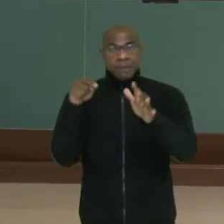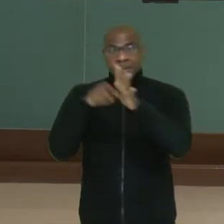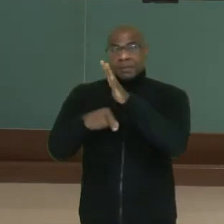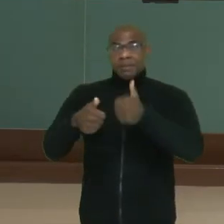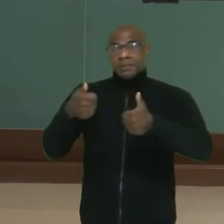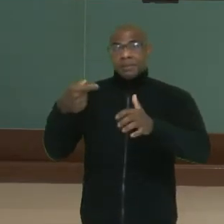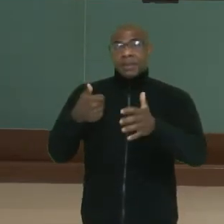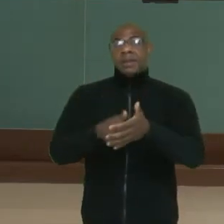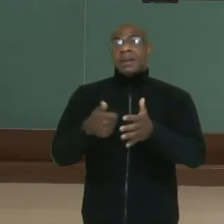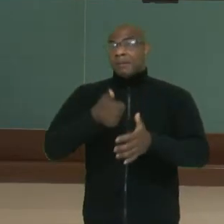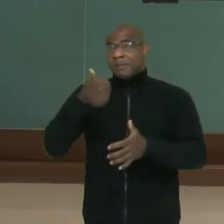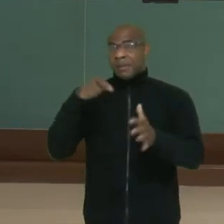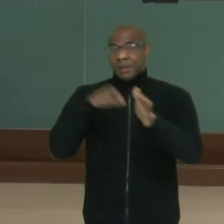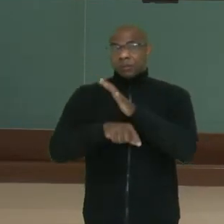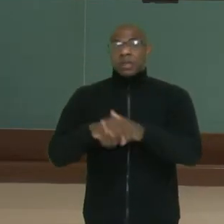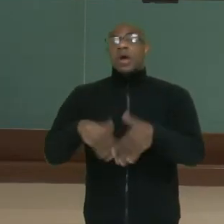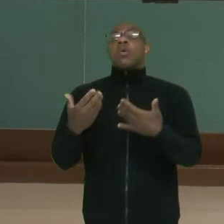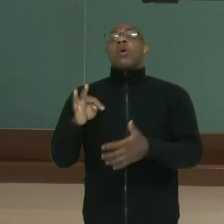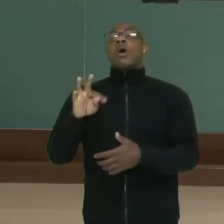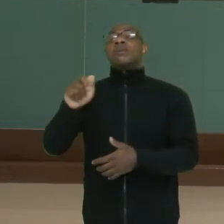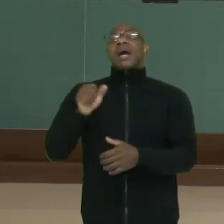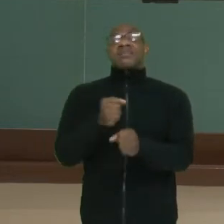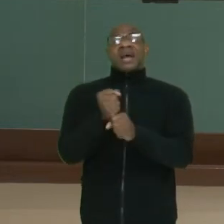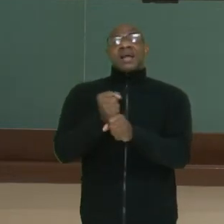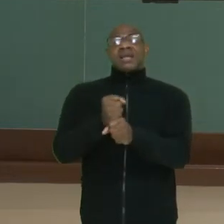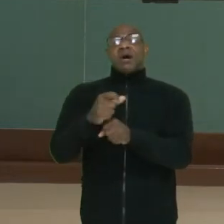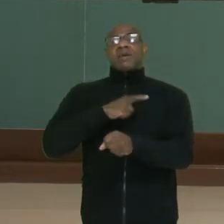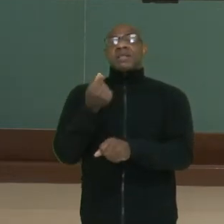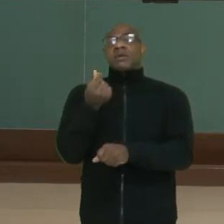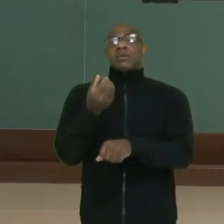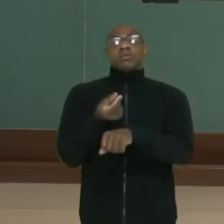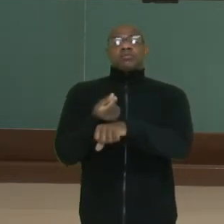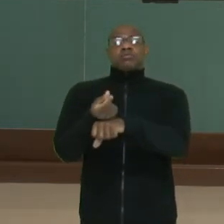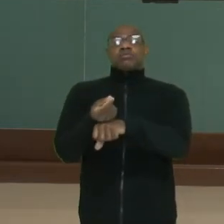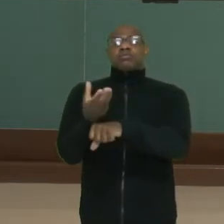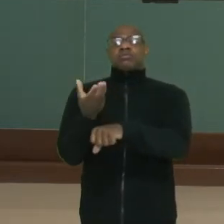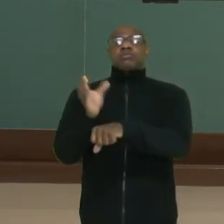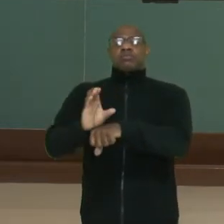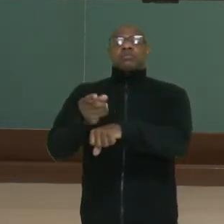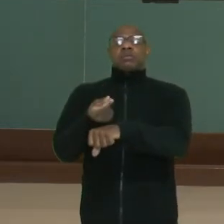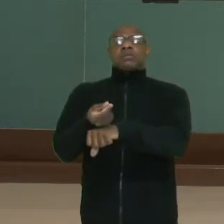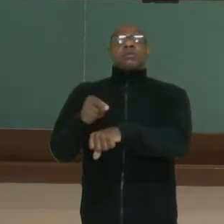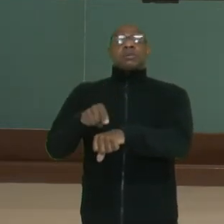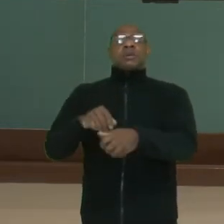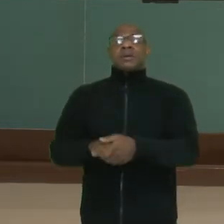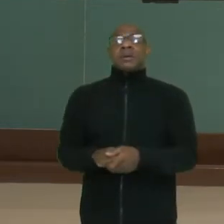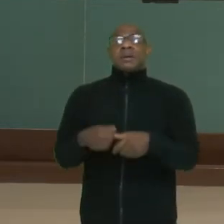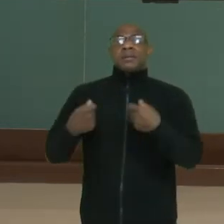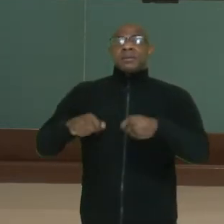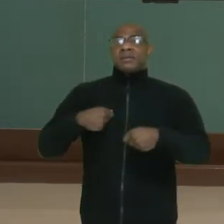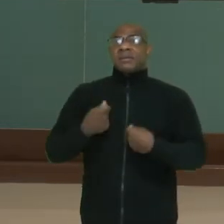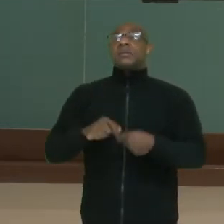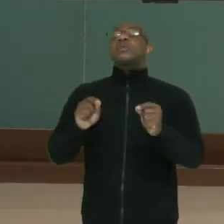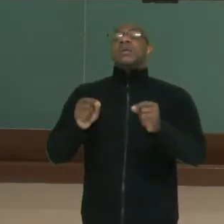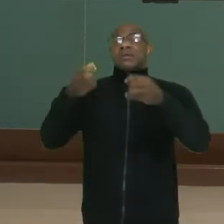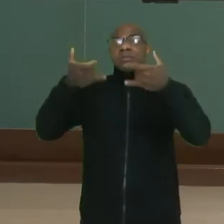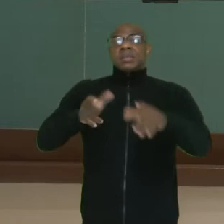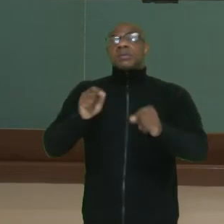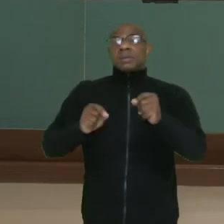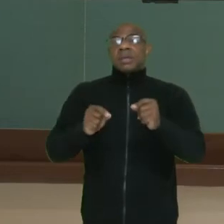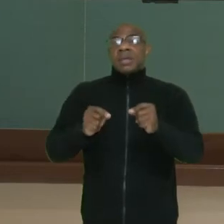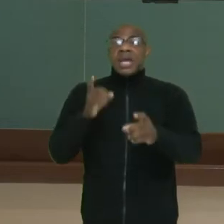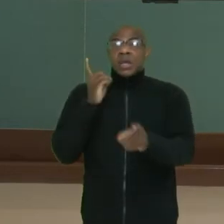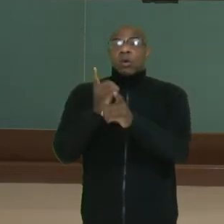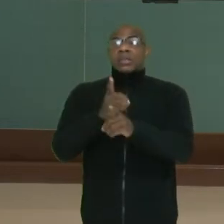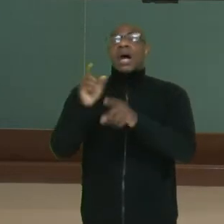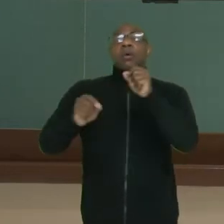que taxa anual esteve aplicado esse capital? Porque o tempo já está em ano. Então, ele quer que você determine a taxa.